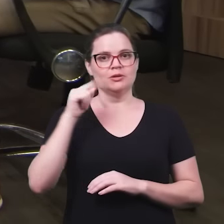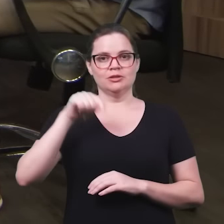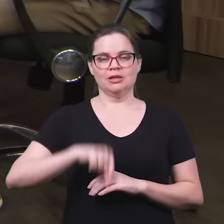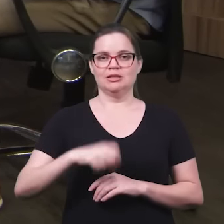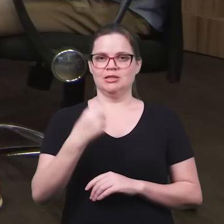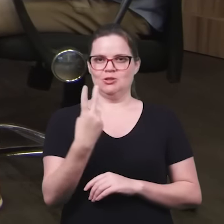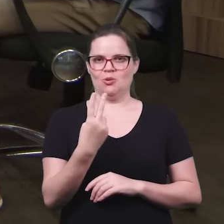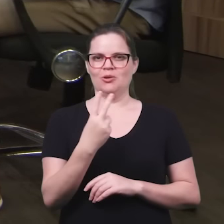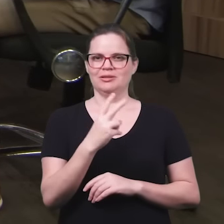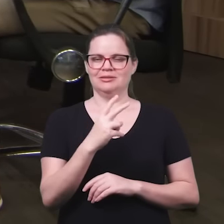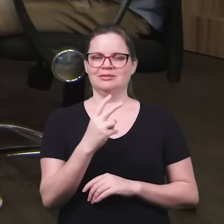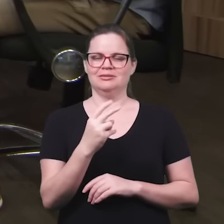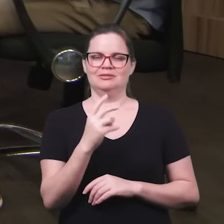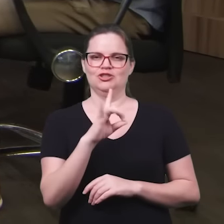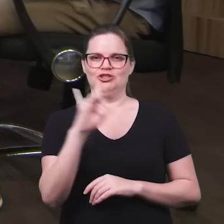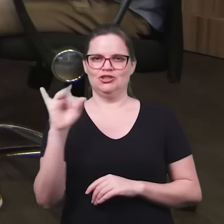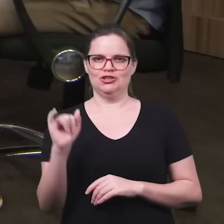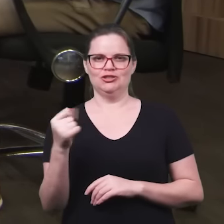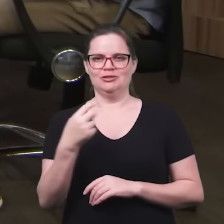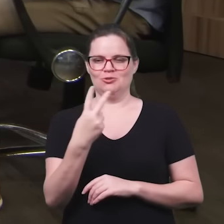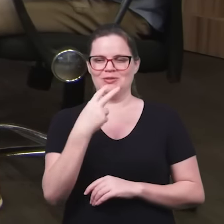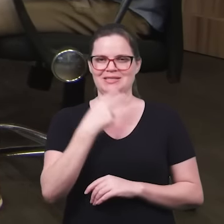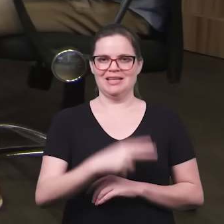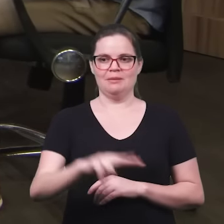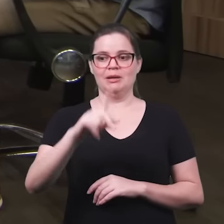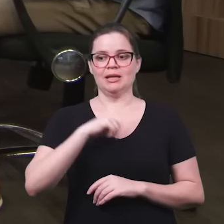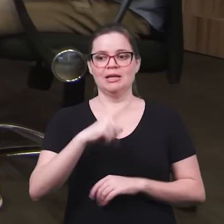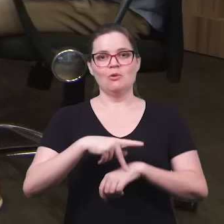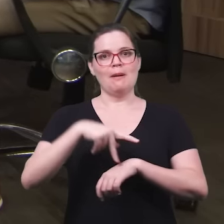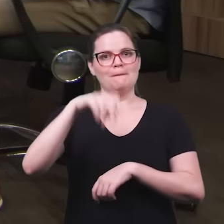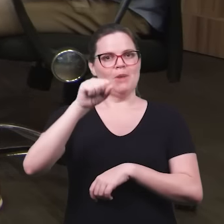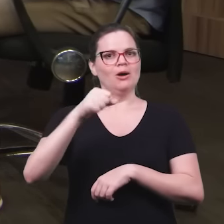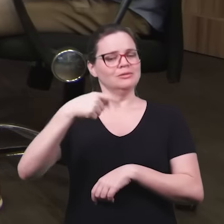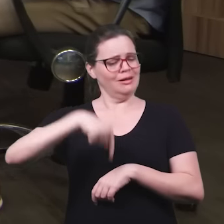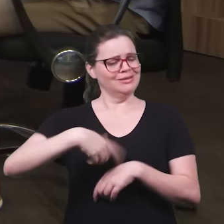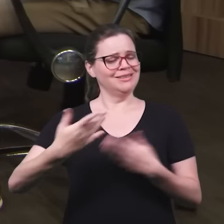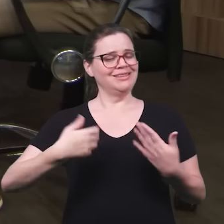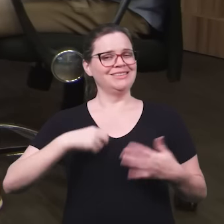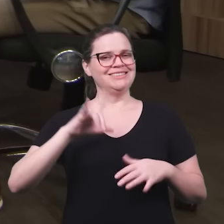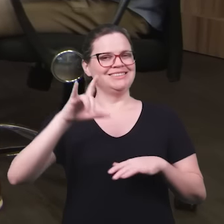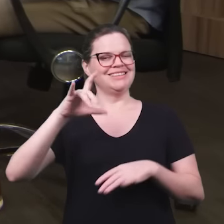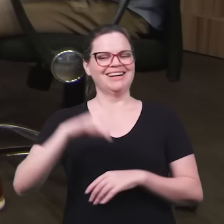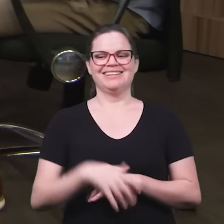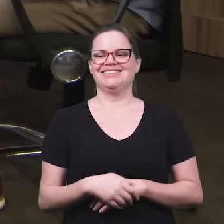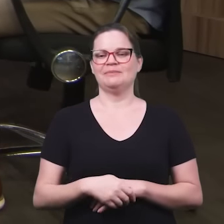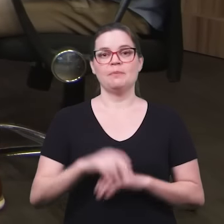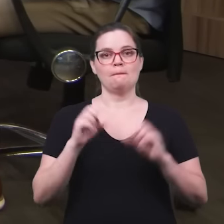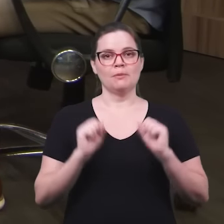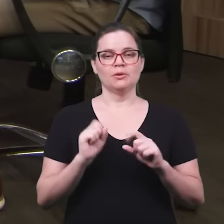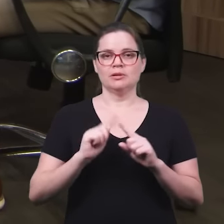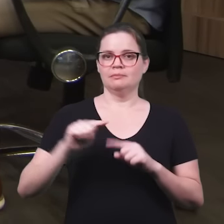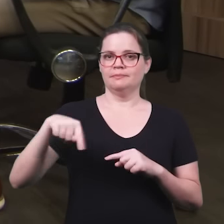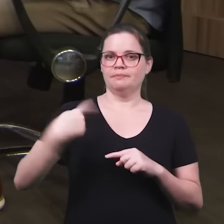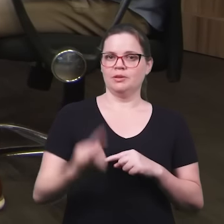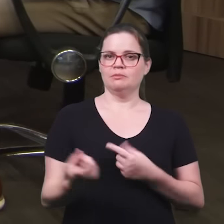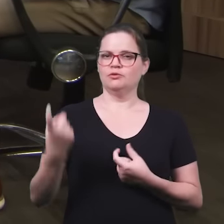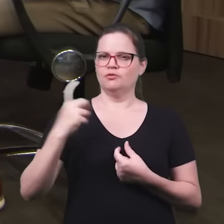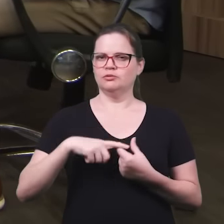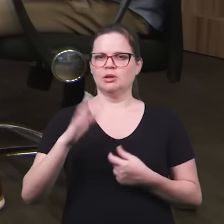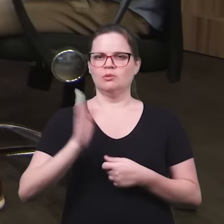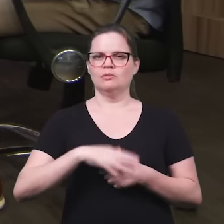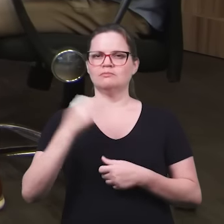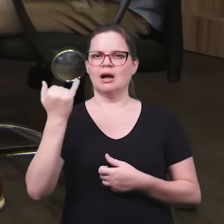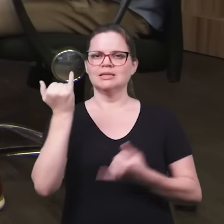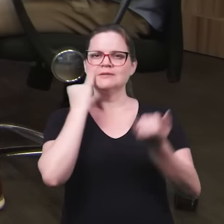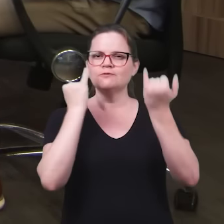nós tivemos nessas duas edições uma pós-graduação em Instagram aqui, né? Podemos eventualmente até aprofundar isso